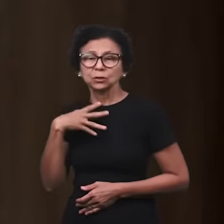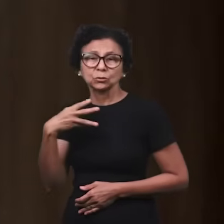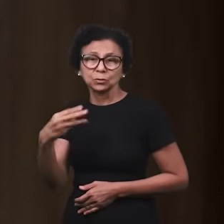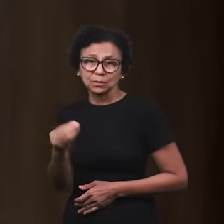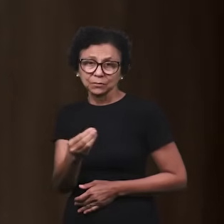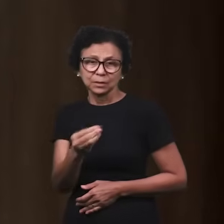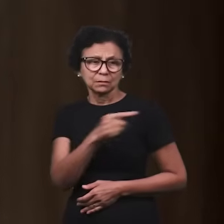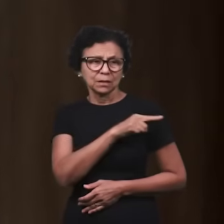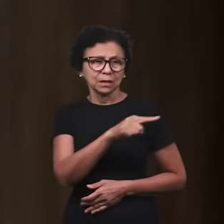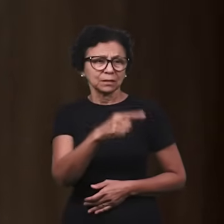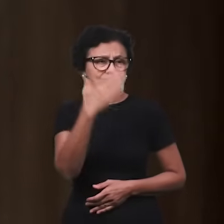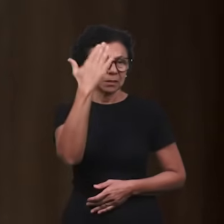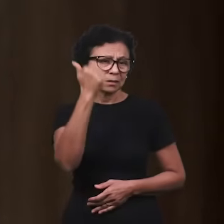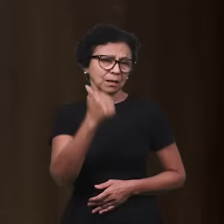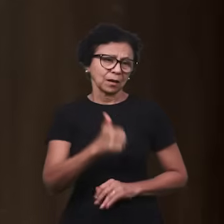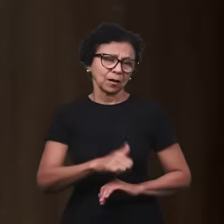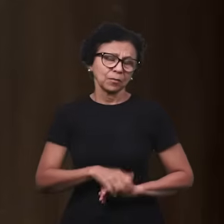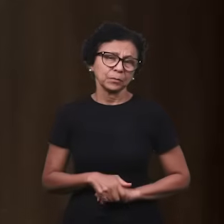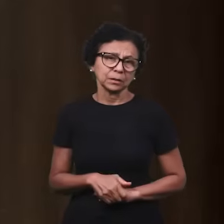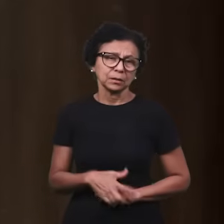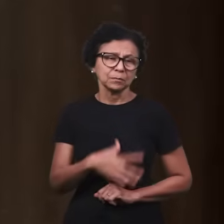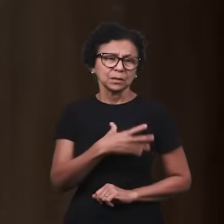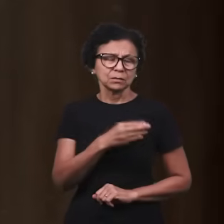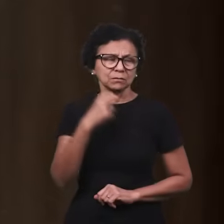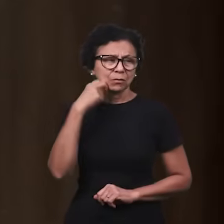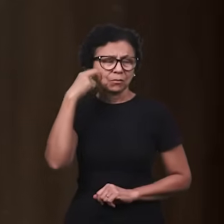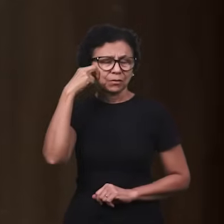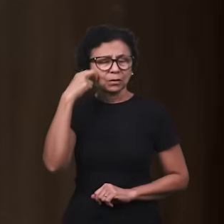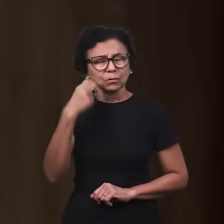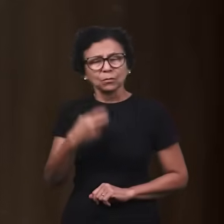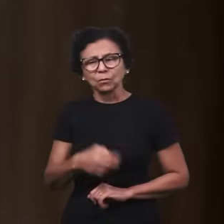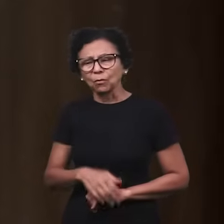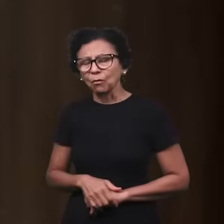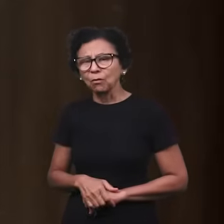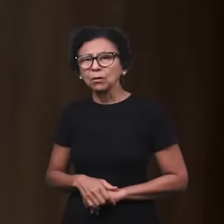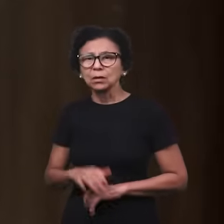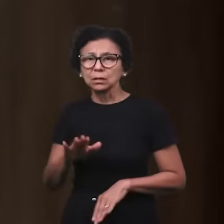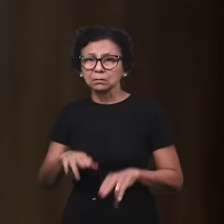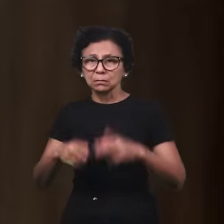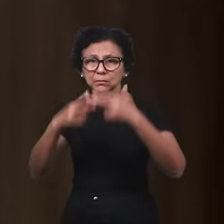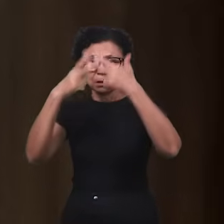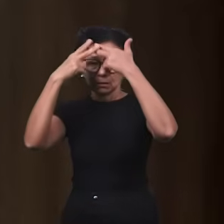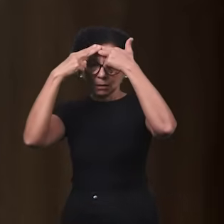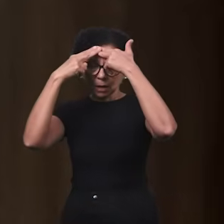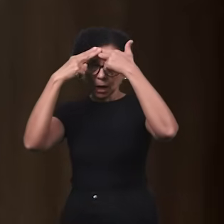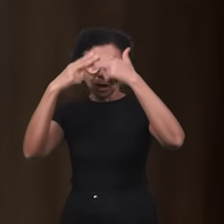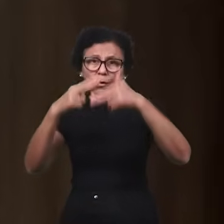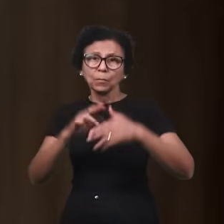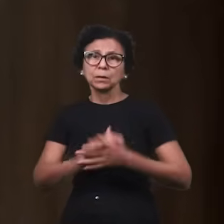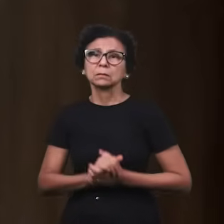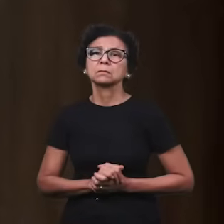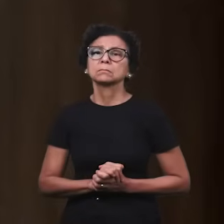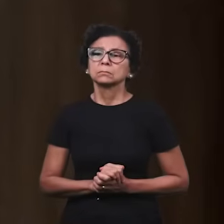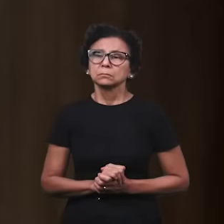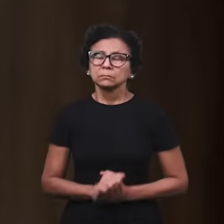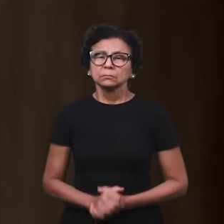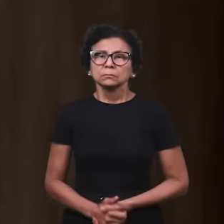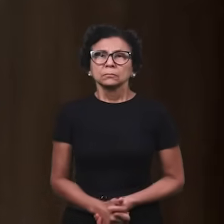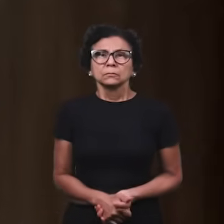pais ele quer compartilhar, mas aquele para o filho traz um constrangimento imenso. E até traumas. Exatamente. E até bloqueios, às